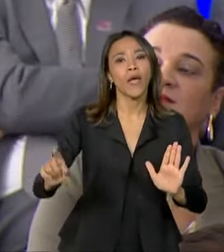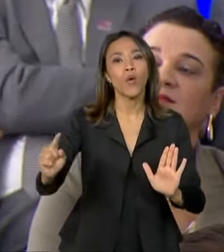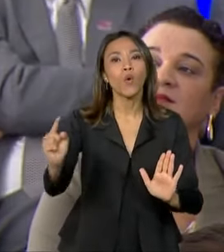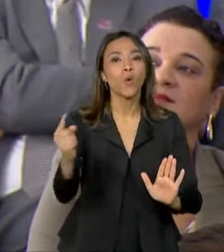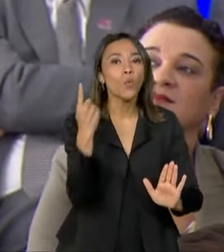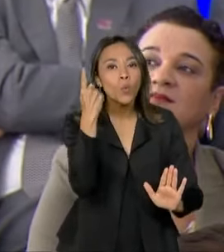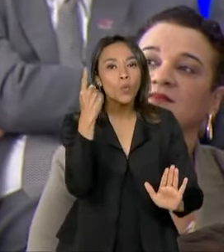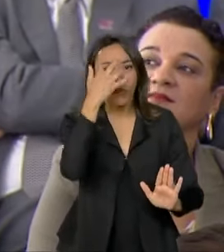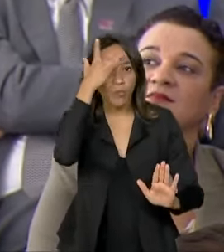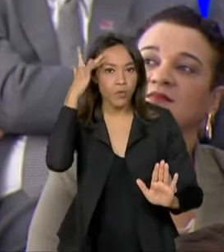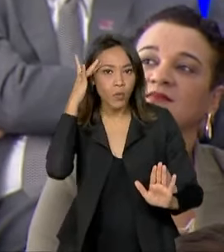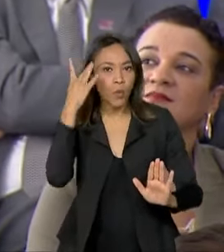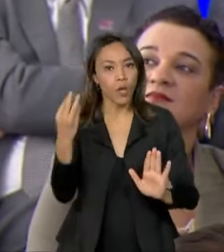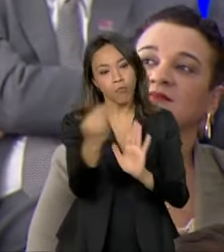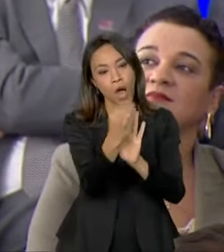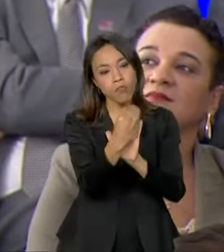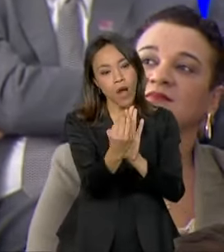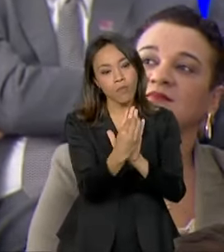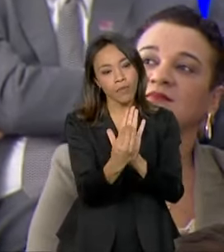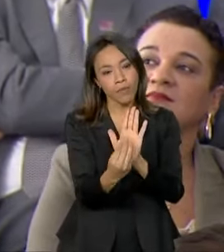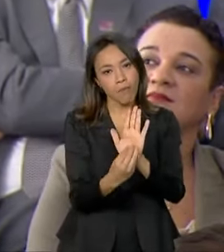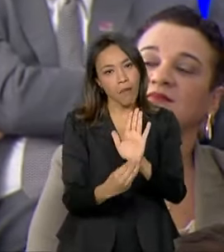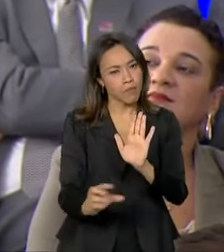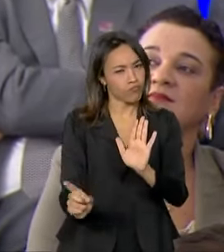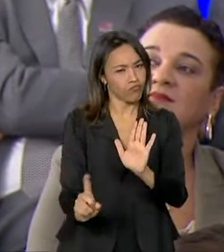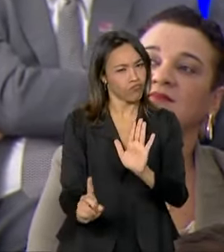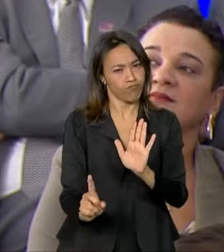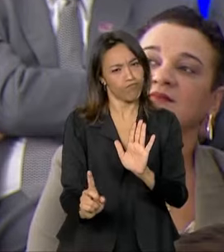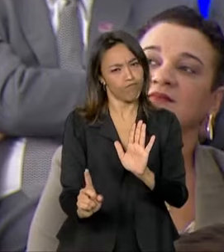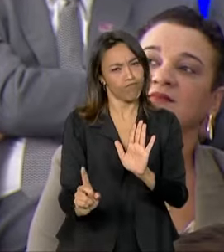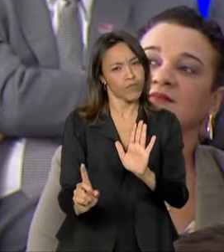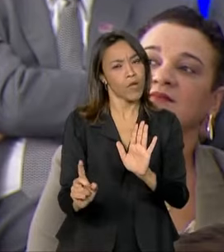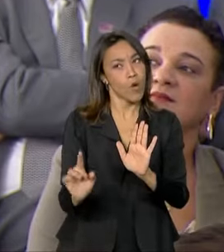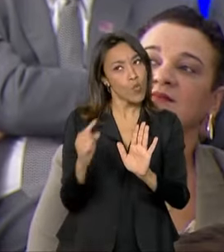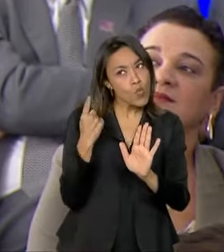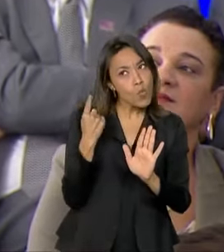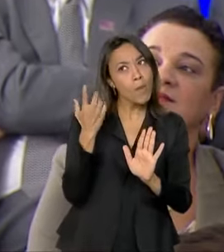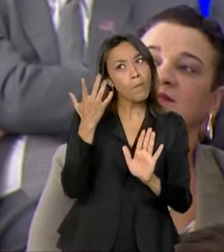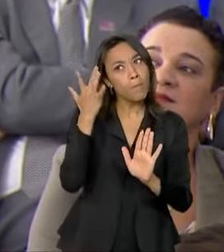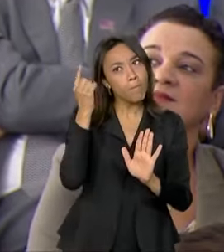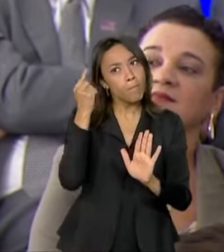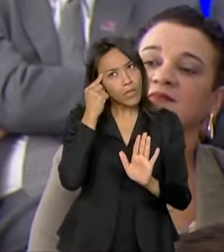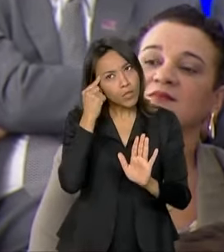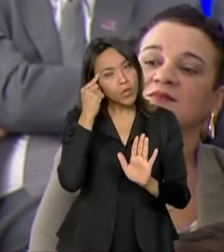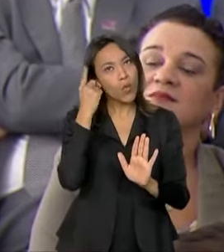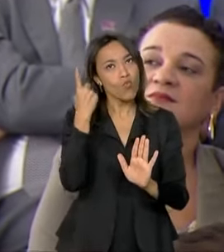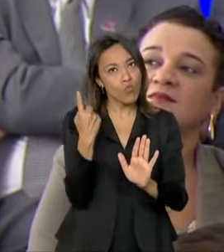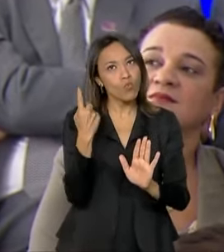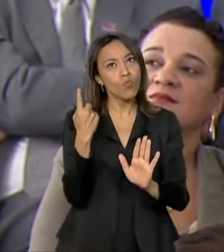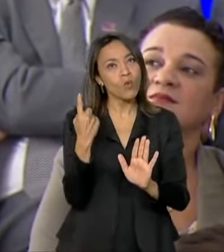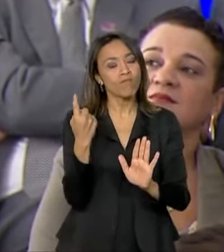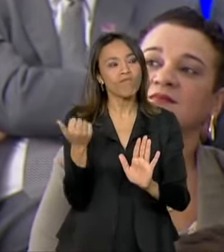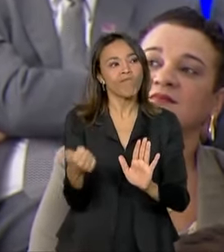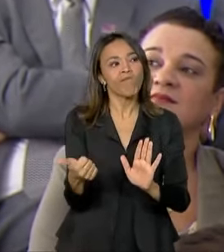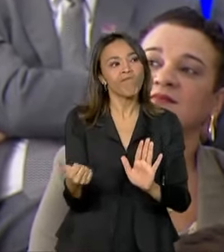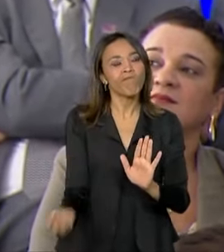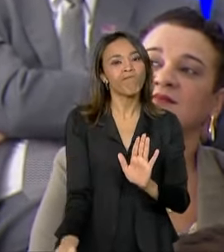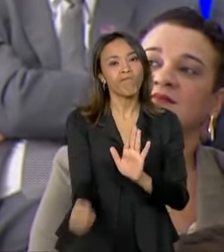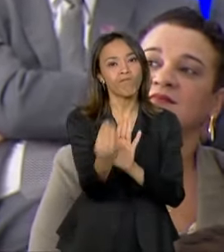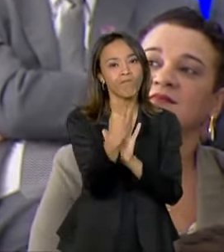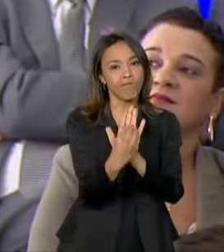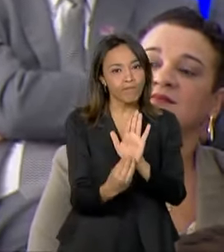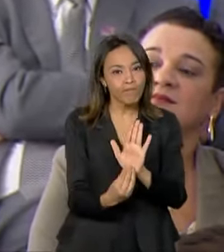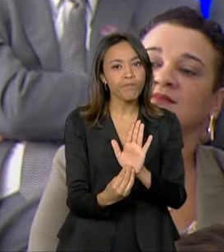pessoa. Ela é pensada por uma pessoa, é colocada no papel por uma